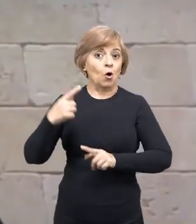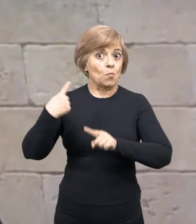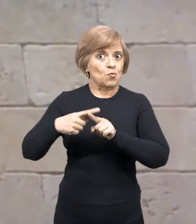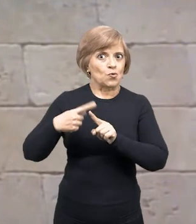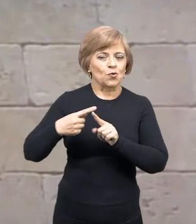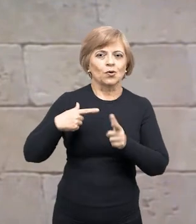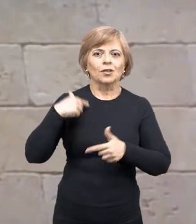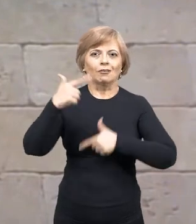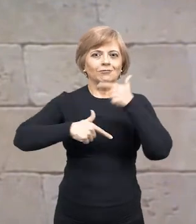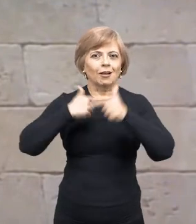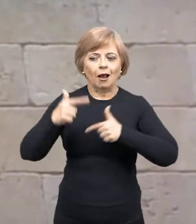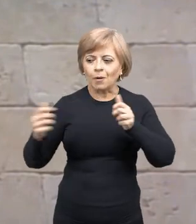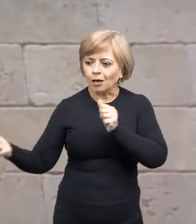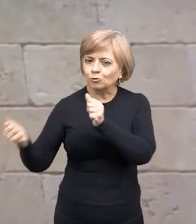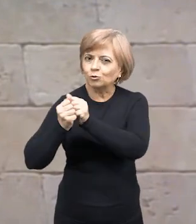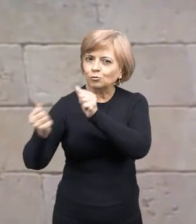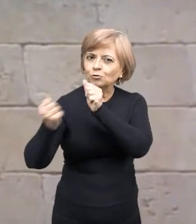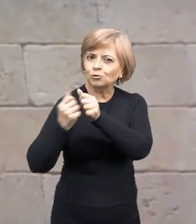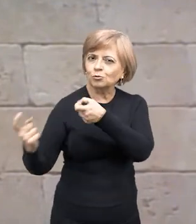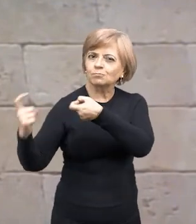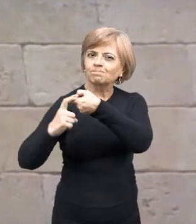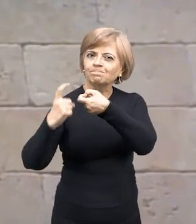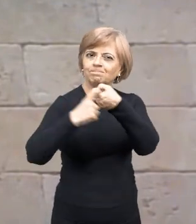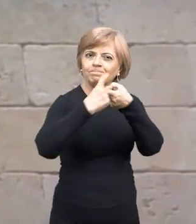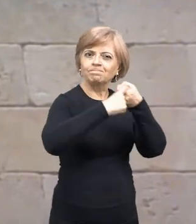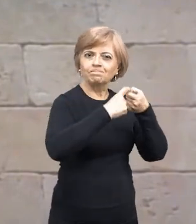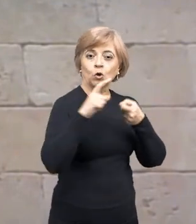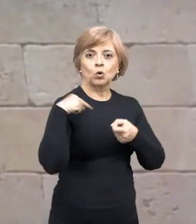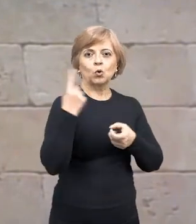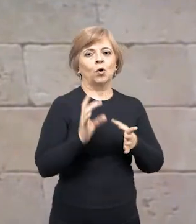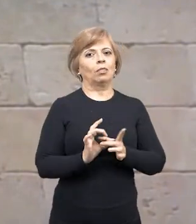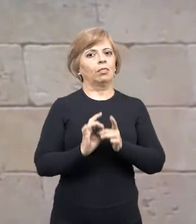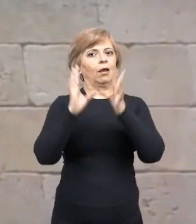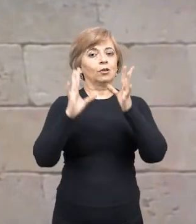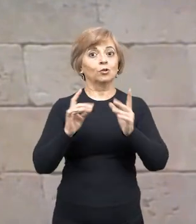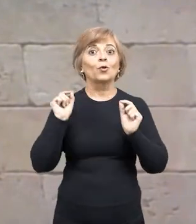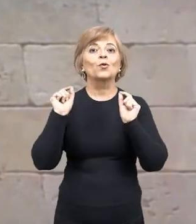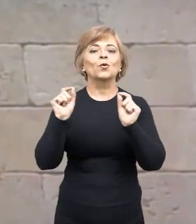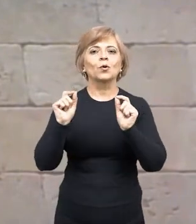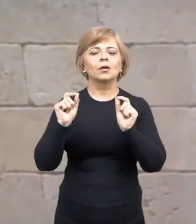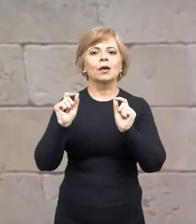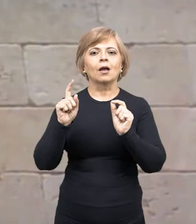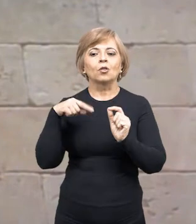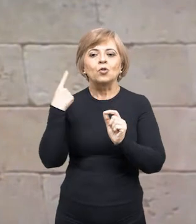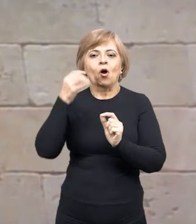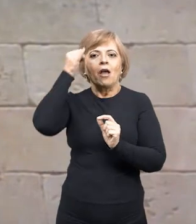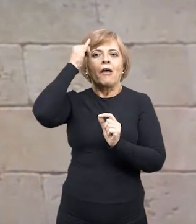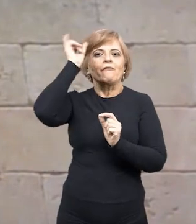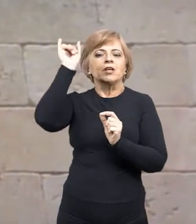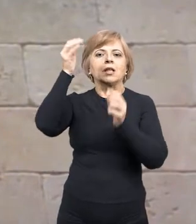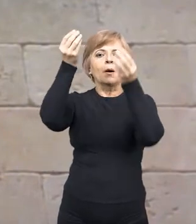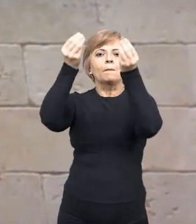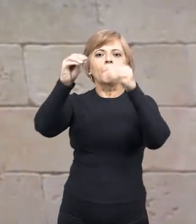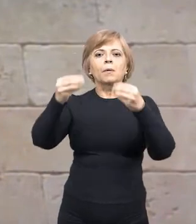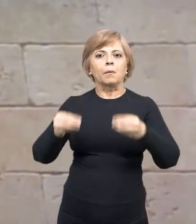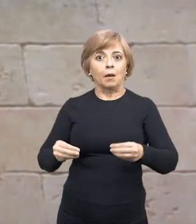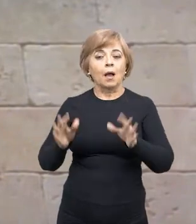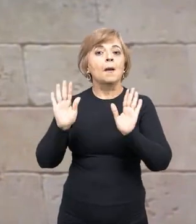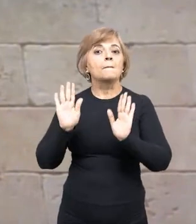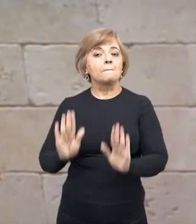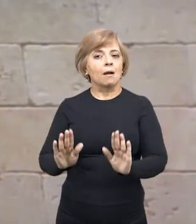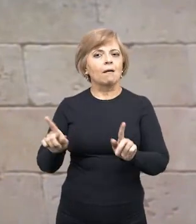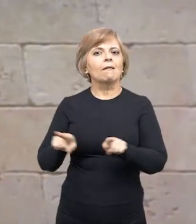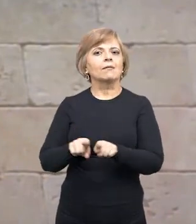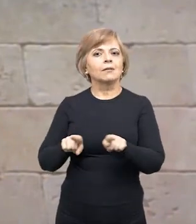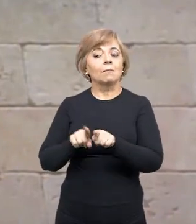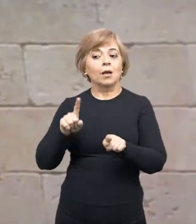concomitante, contemporânea à execução do contrato, nos permitiu realmente não só evitar alguns danos ao erário, mas que também que